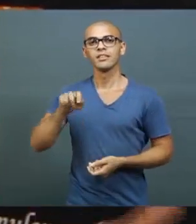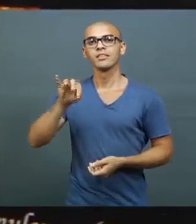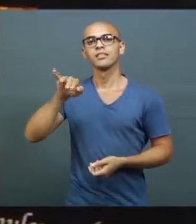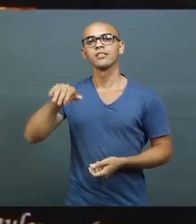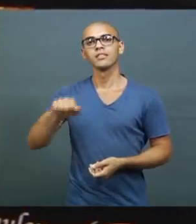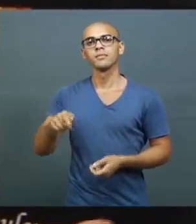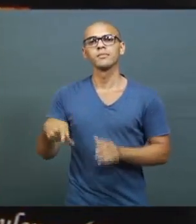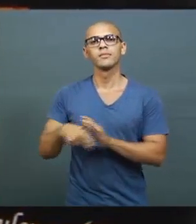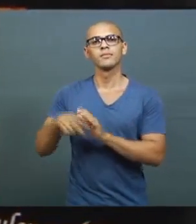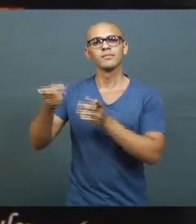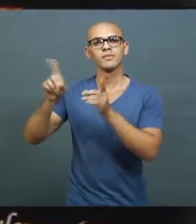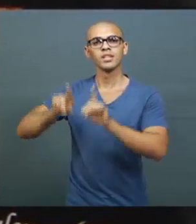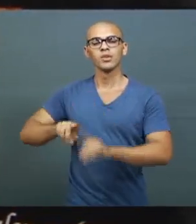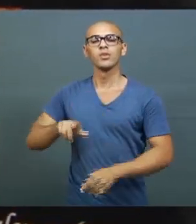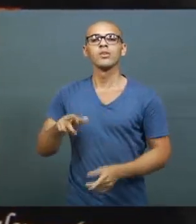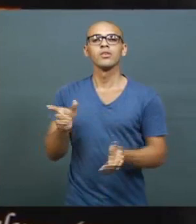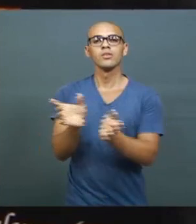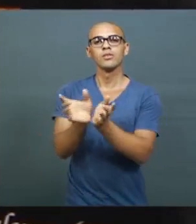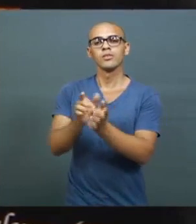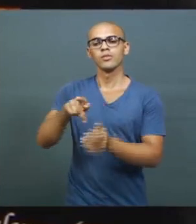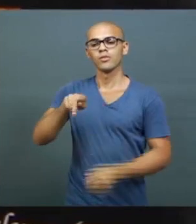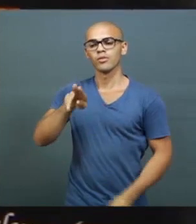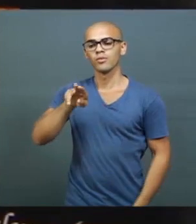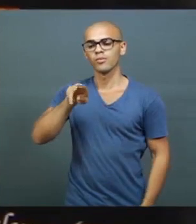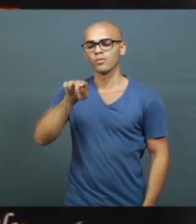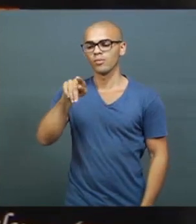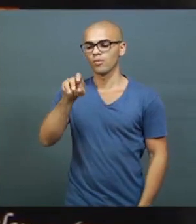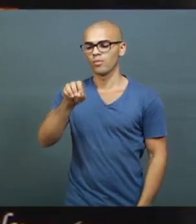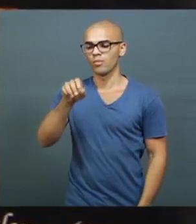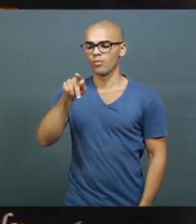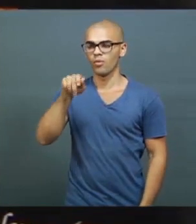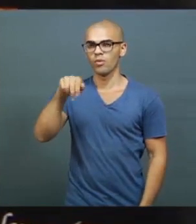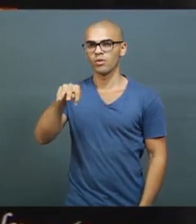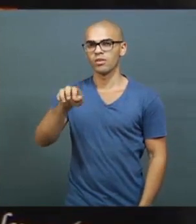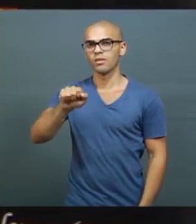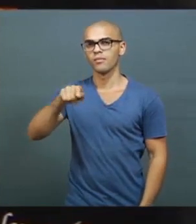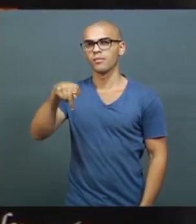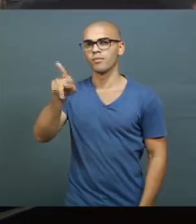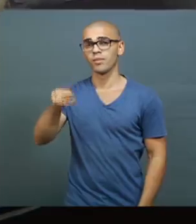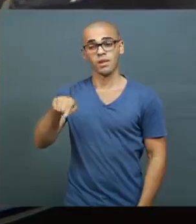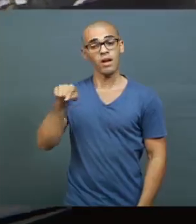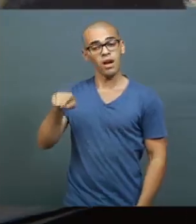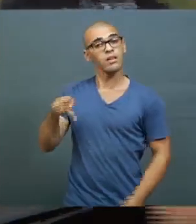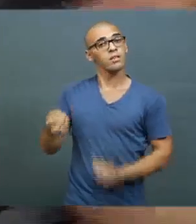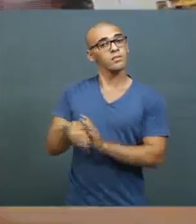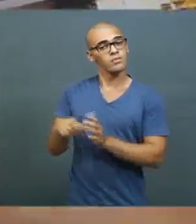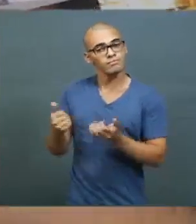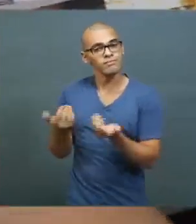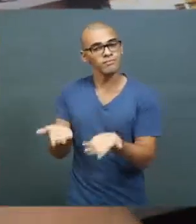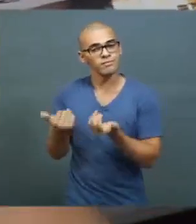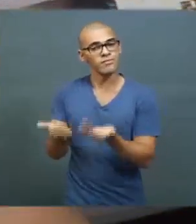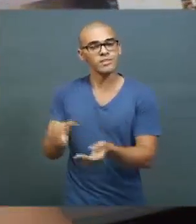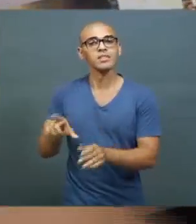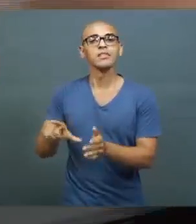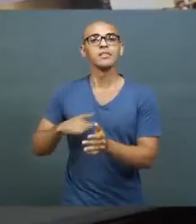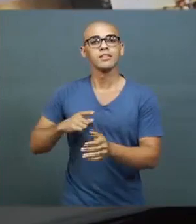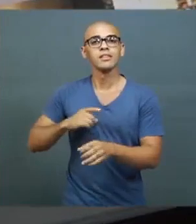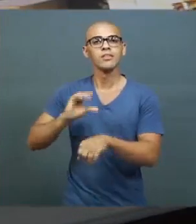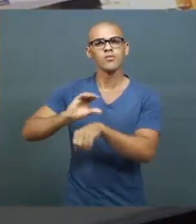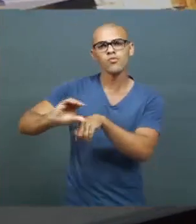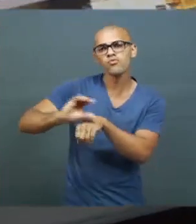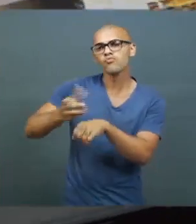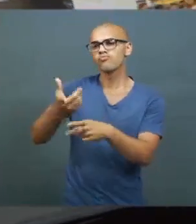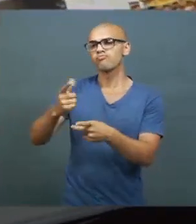Pontapé de Teatro, outra referência de escola livre que oferece cursos e oficinas. O grupo também produz